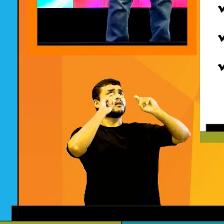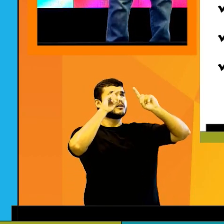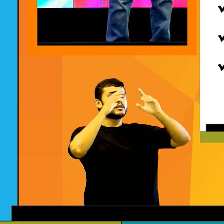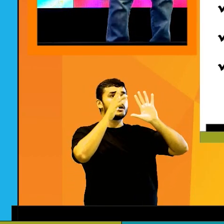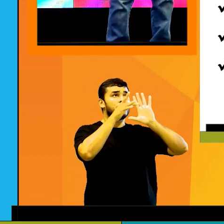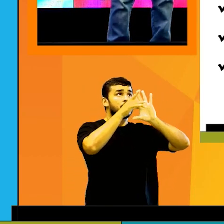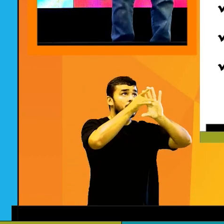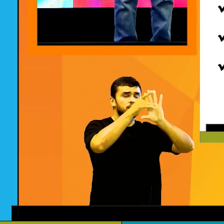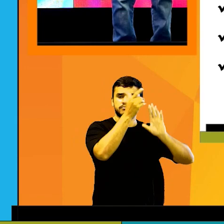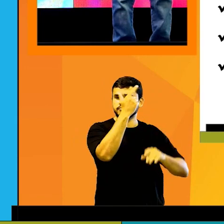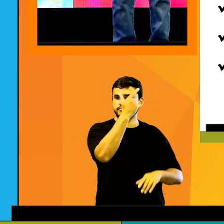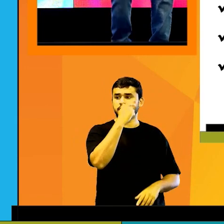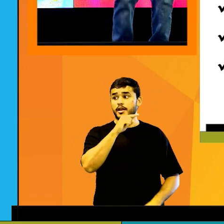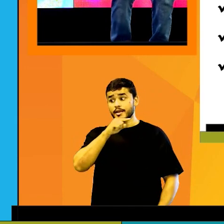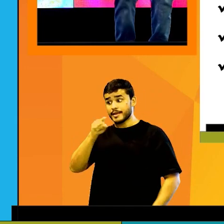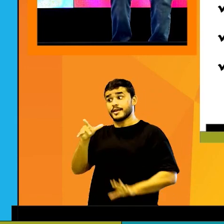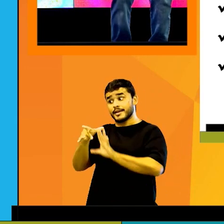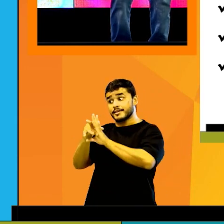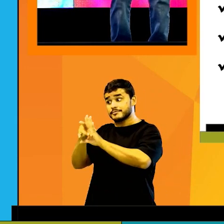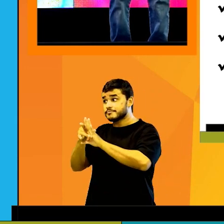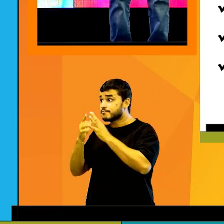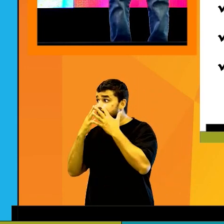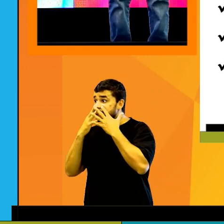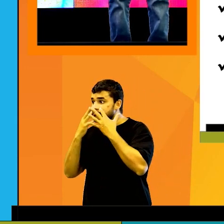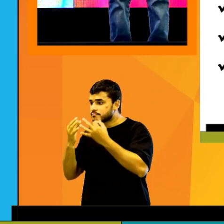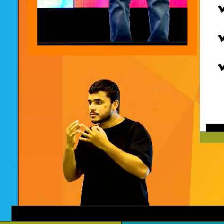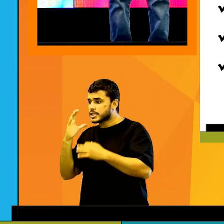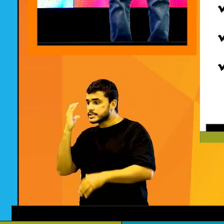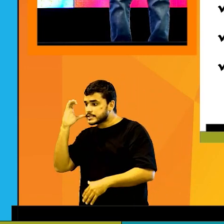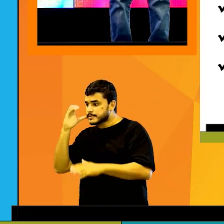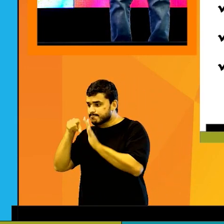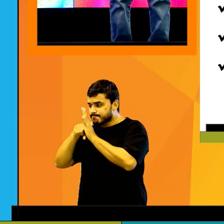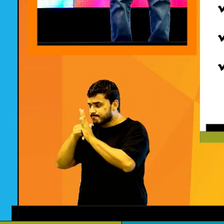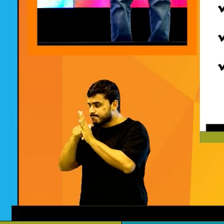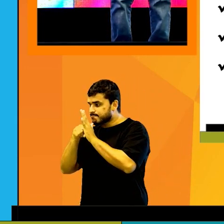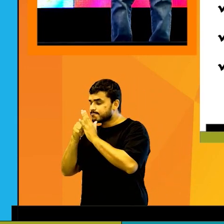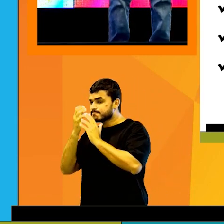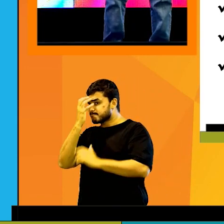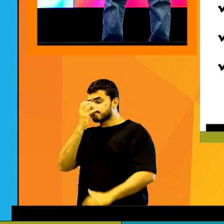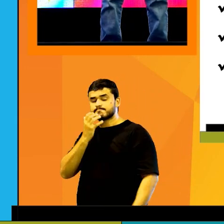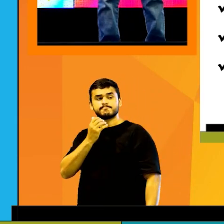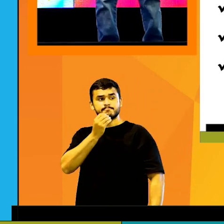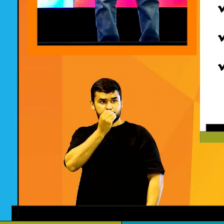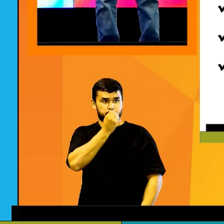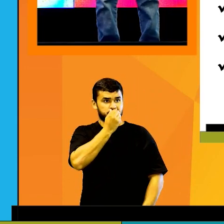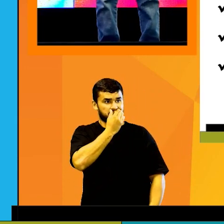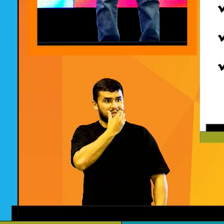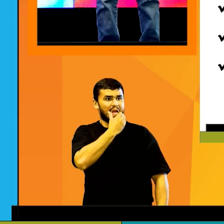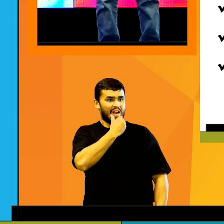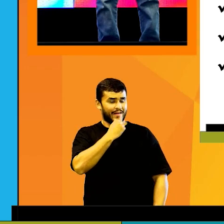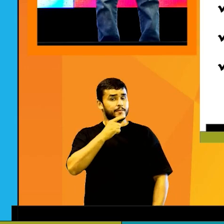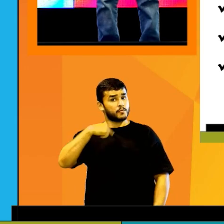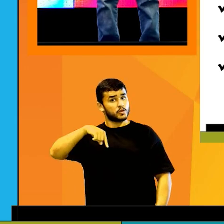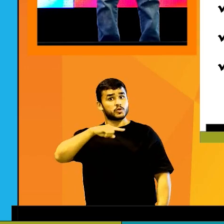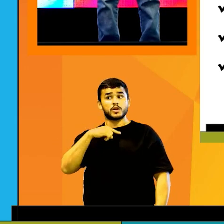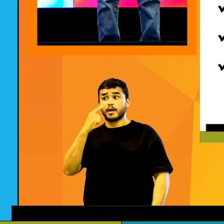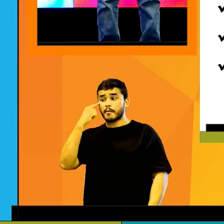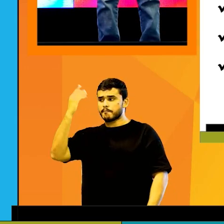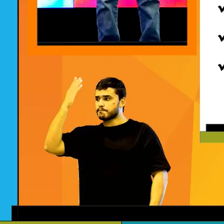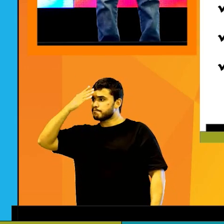e da mulher amada. Realismo não, realismo é pé no chão. Realismo é encarar a vida de frente.